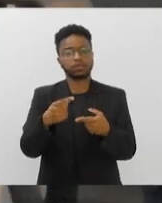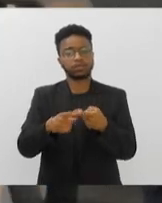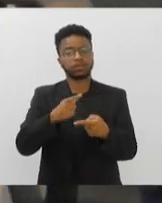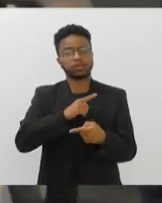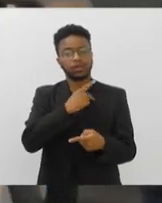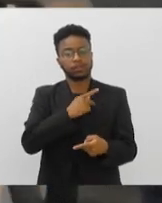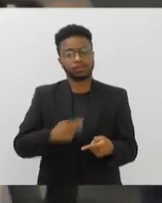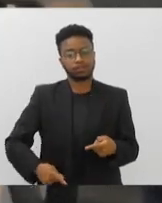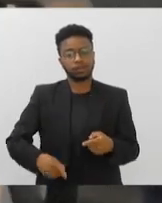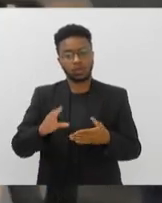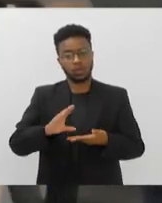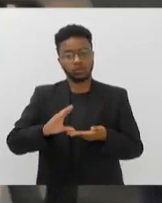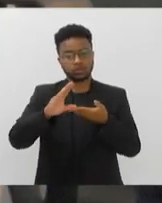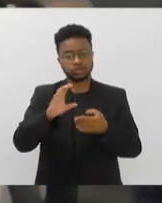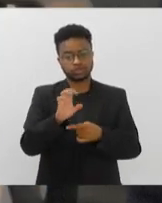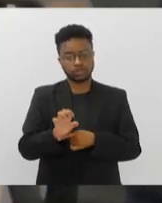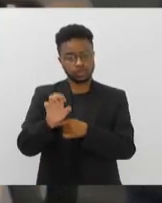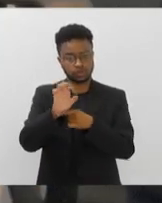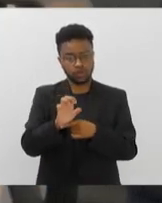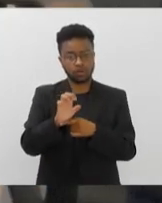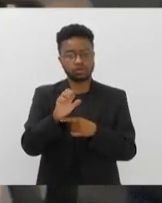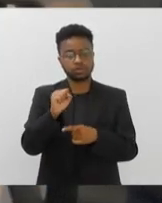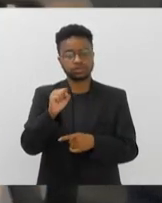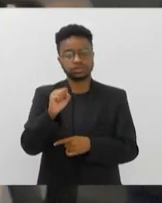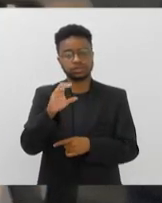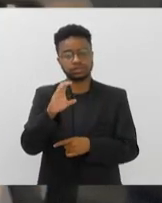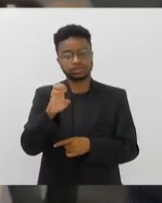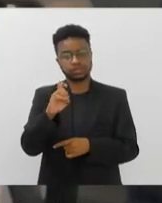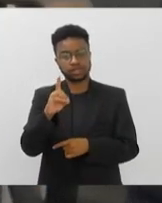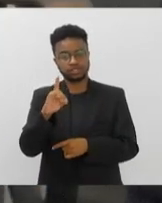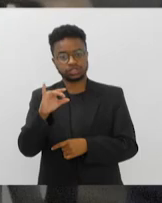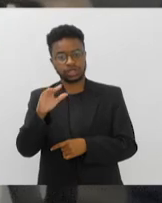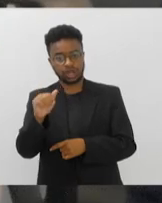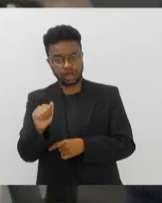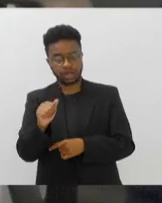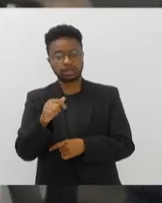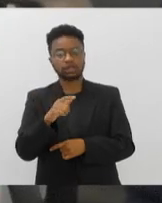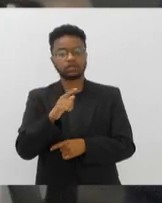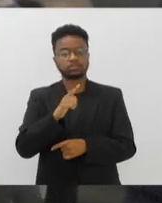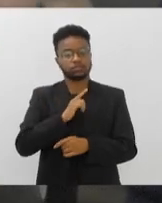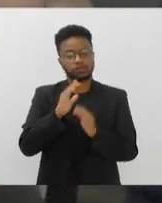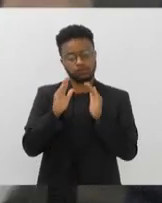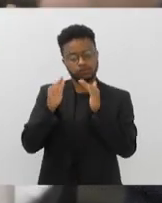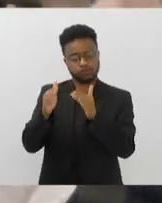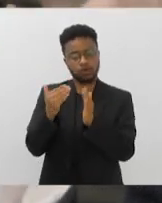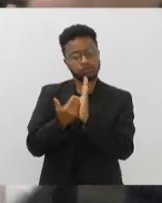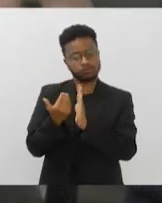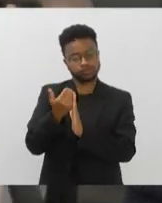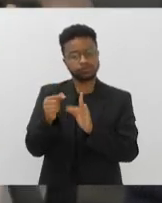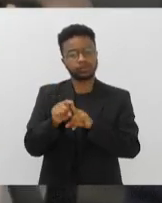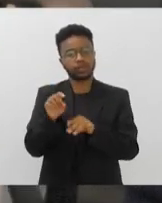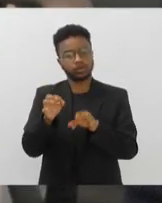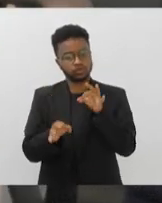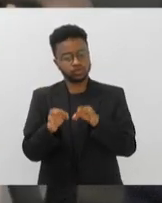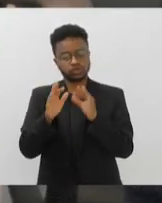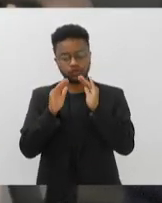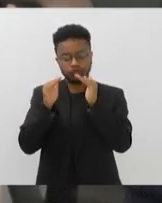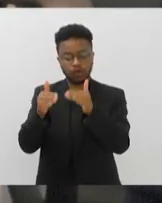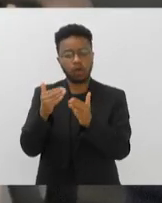de Conselho Estadual do sedc tão eh vocacionado né um juiz tão vocacionado